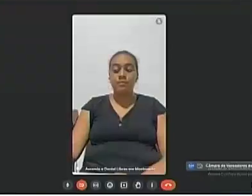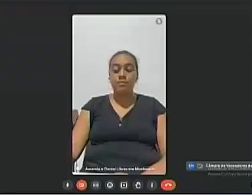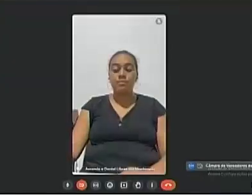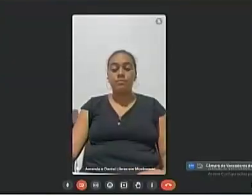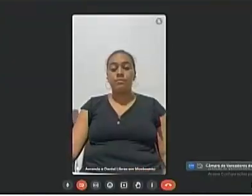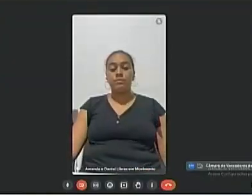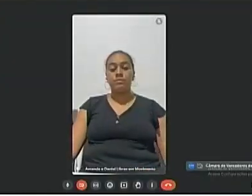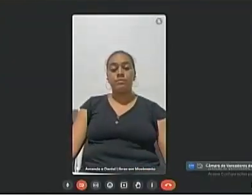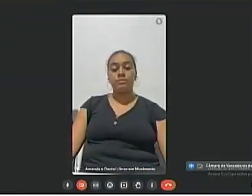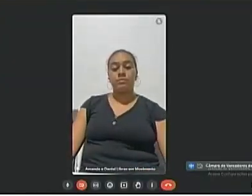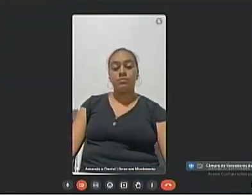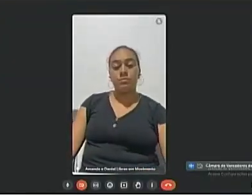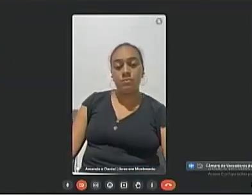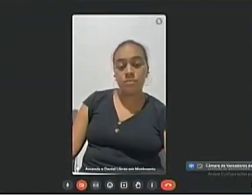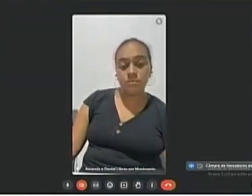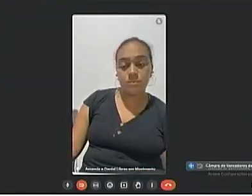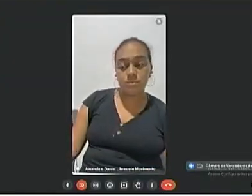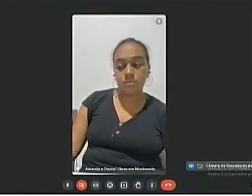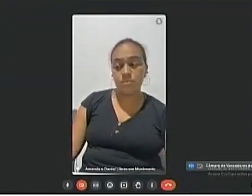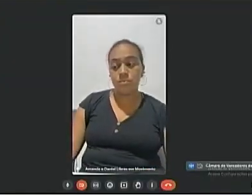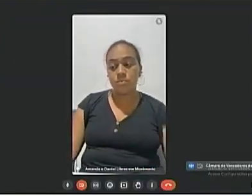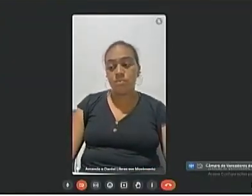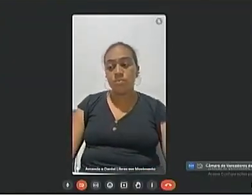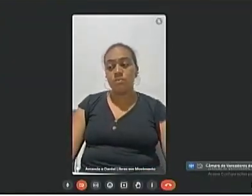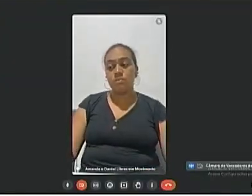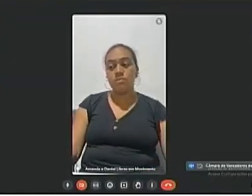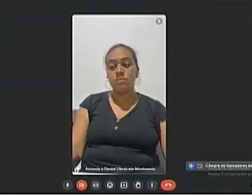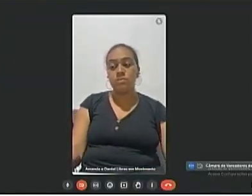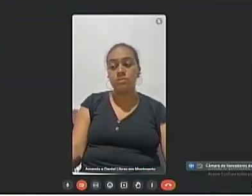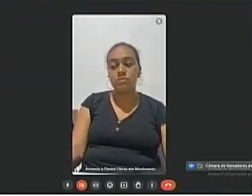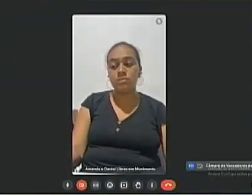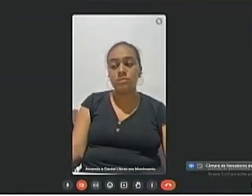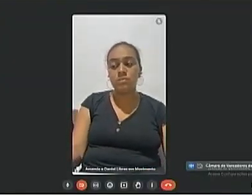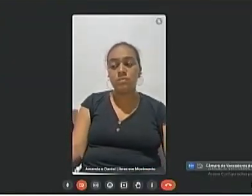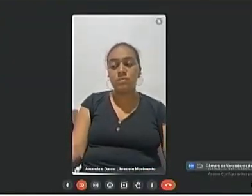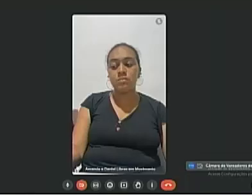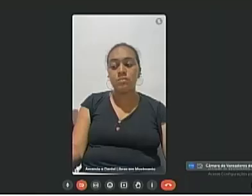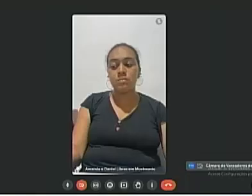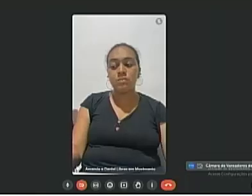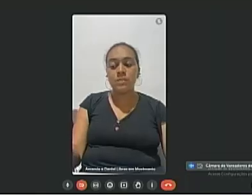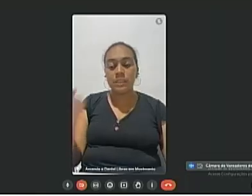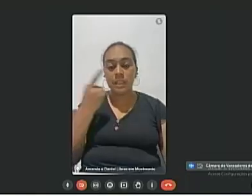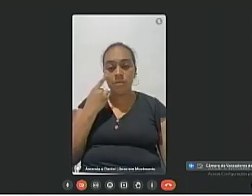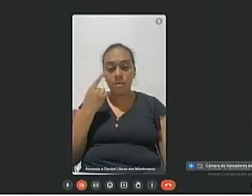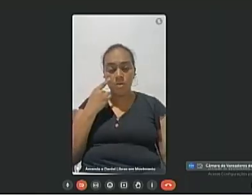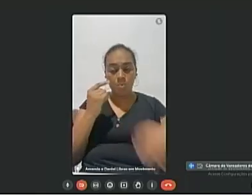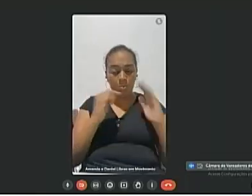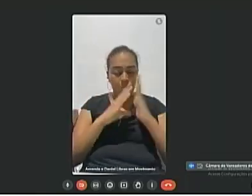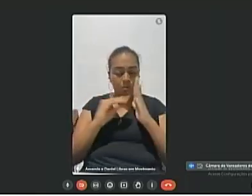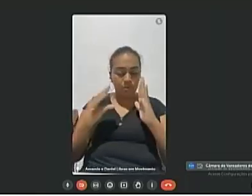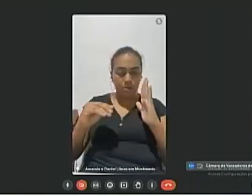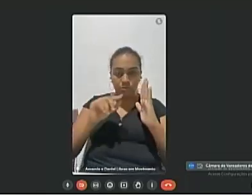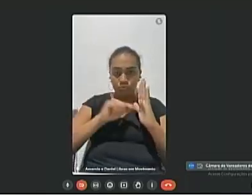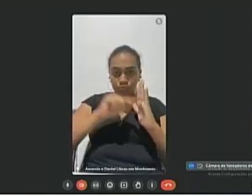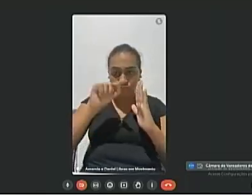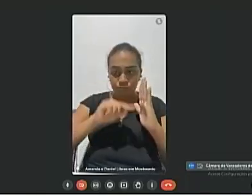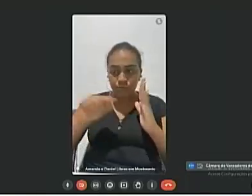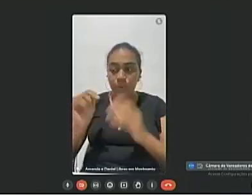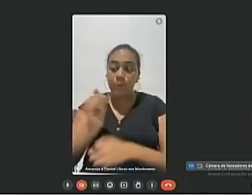essa nivelamento da margem em formato zigue-zague, que é esse daqui no exemplo.